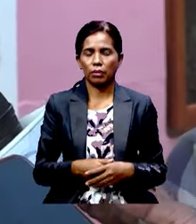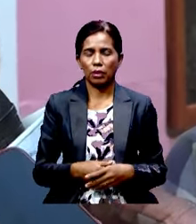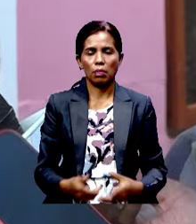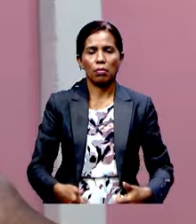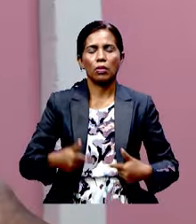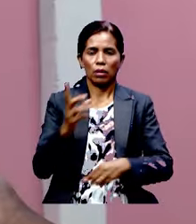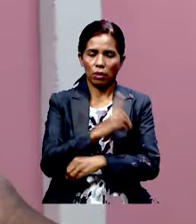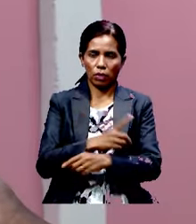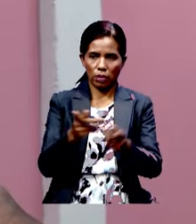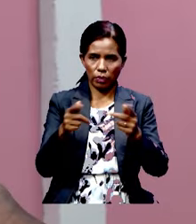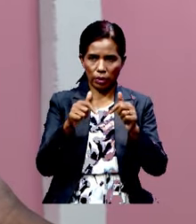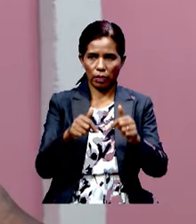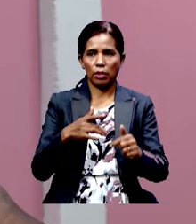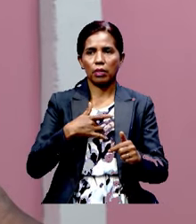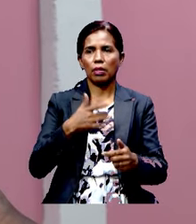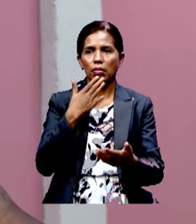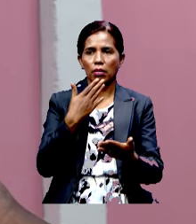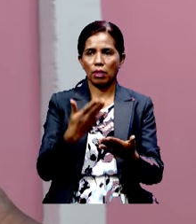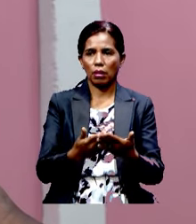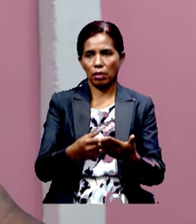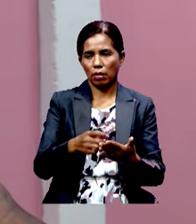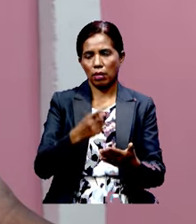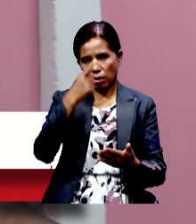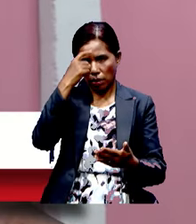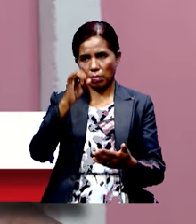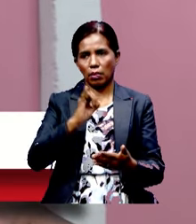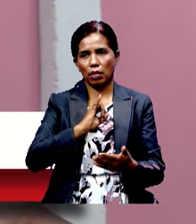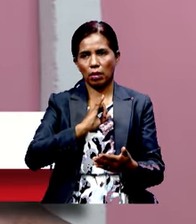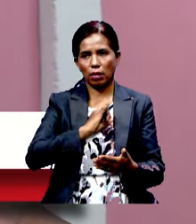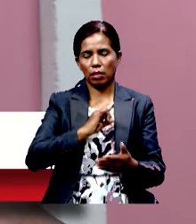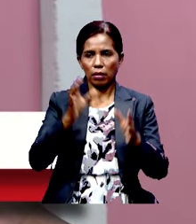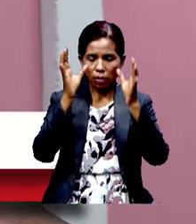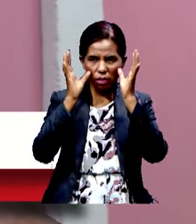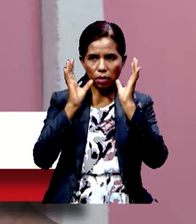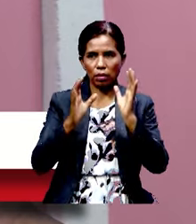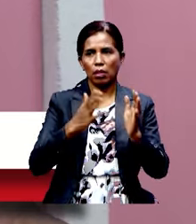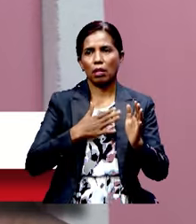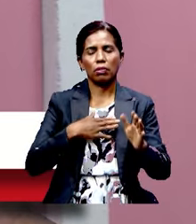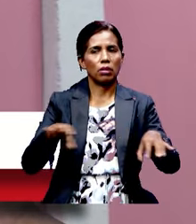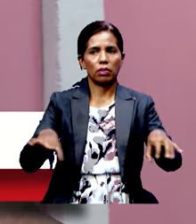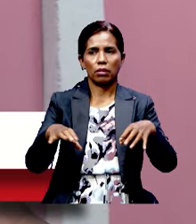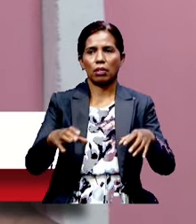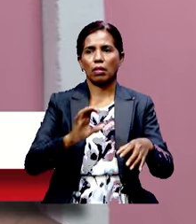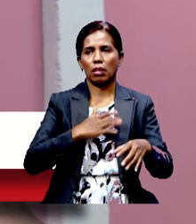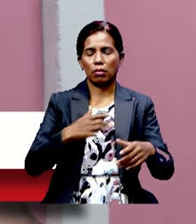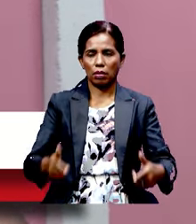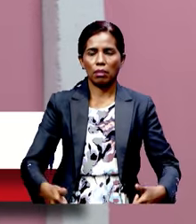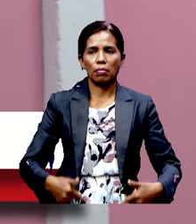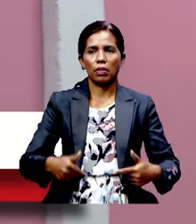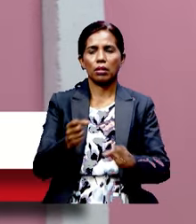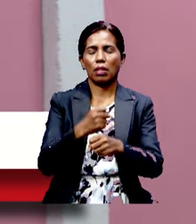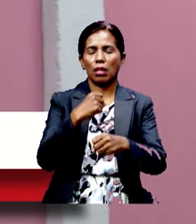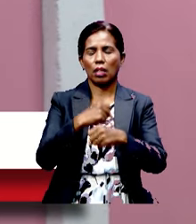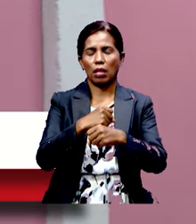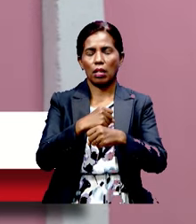fatibe Senti dia tambah hau si trisi tuan tambah hau ni servis ni hau ni moris padiru. Mega hau ni